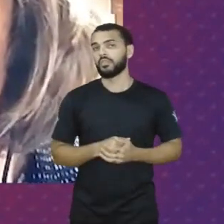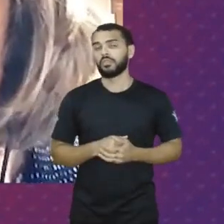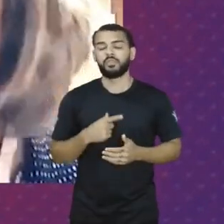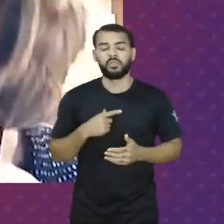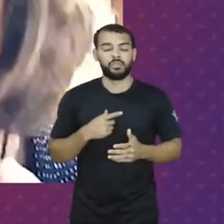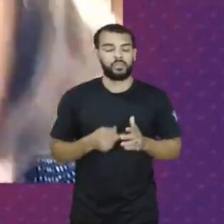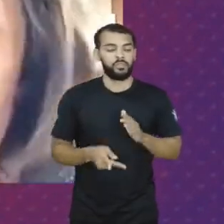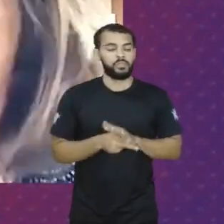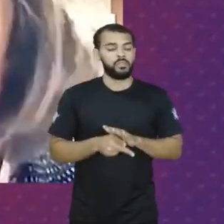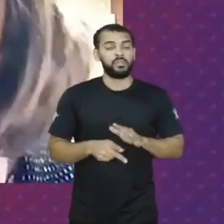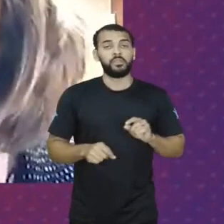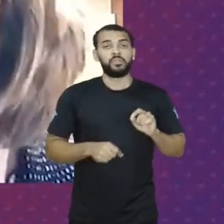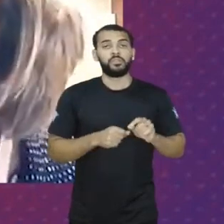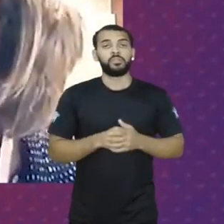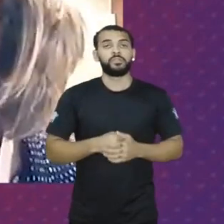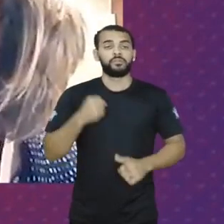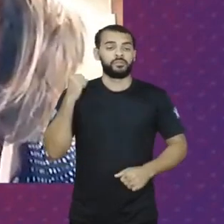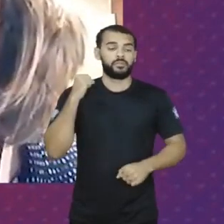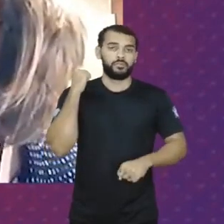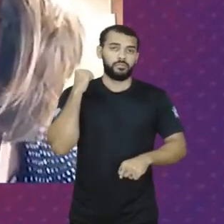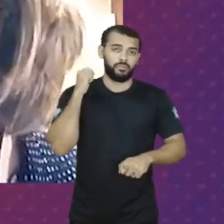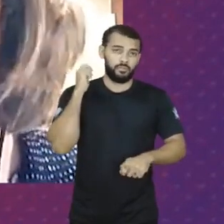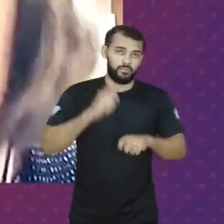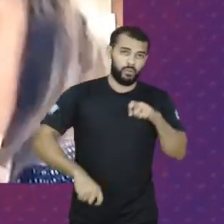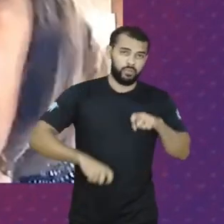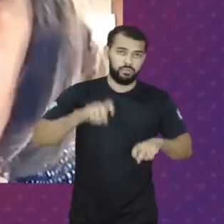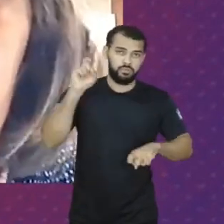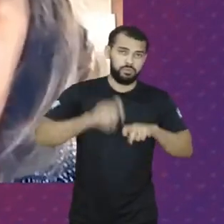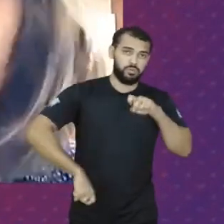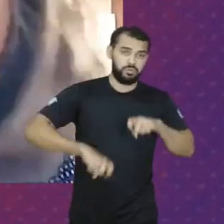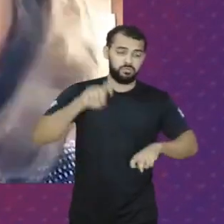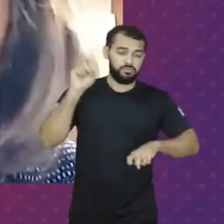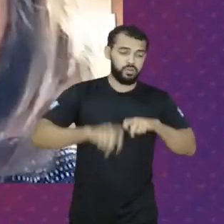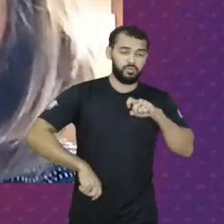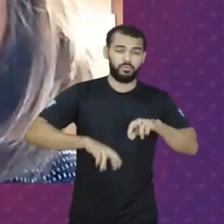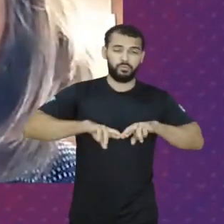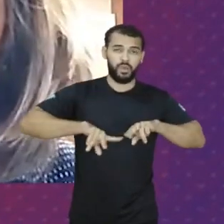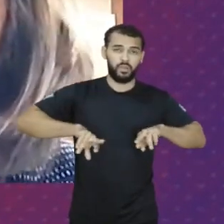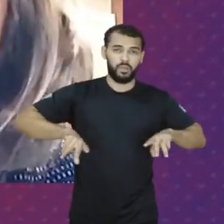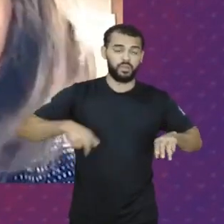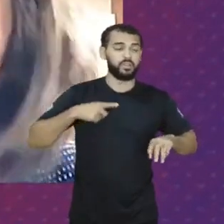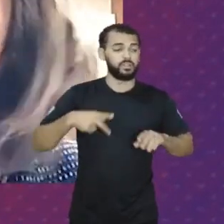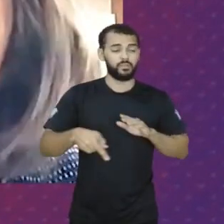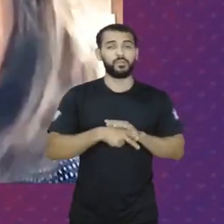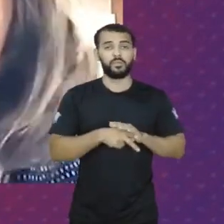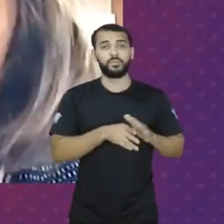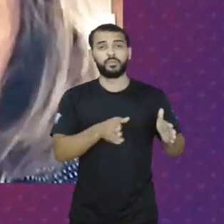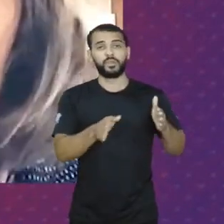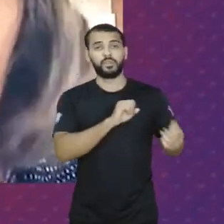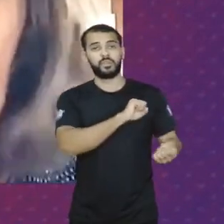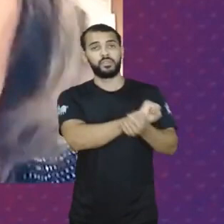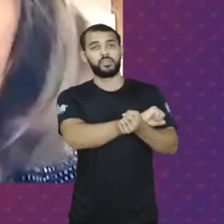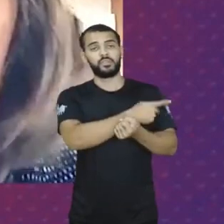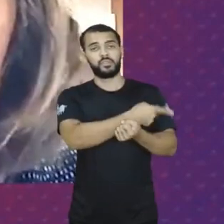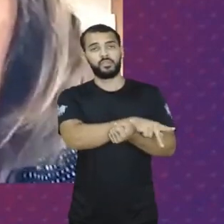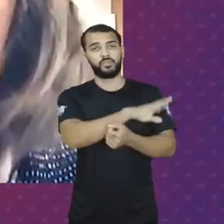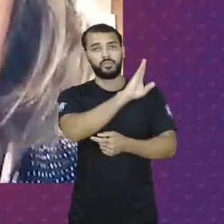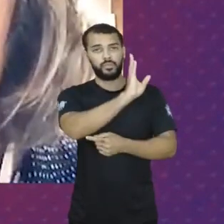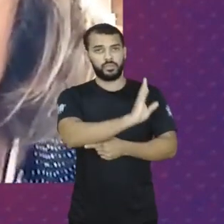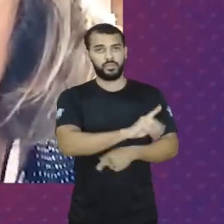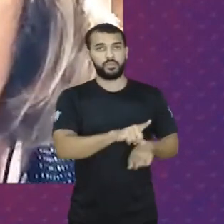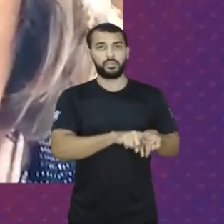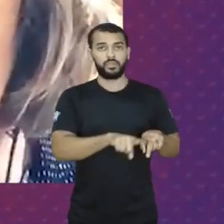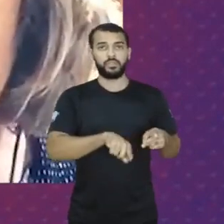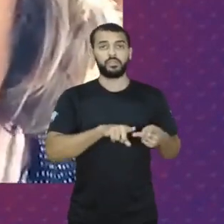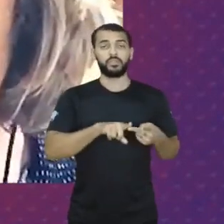construída a partir do estupro durante o período da escravização aqui no Brasil. Ah, nós tivemos na ditadura militar